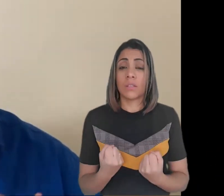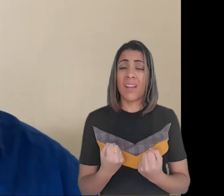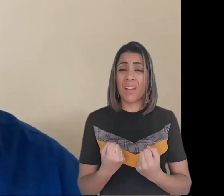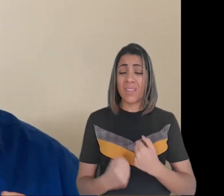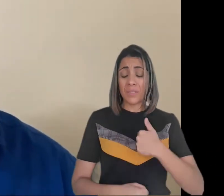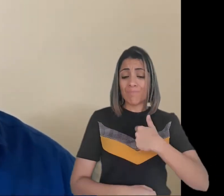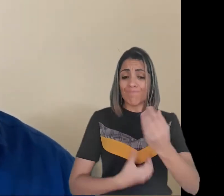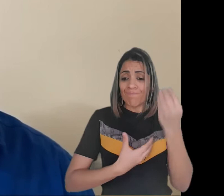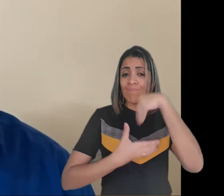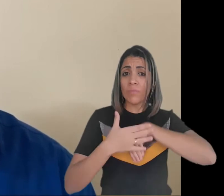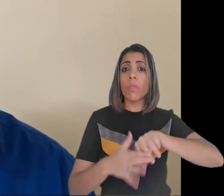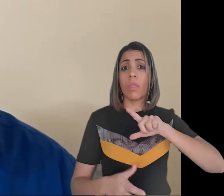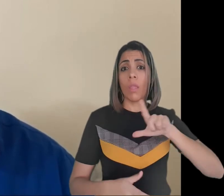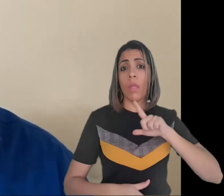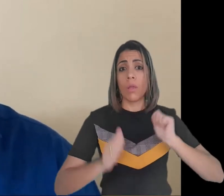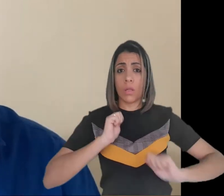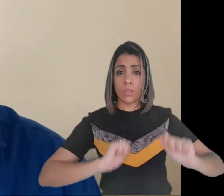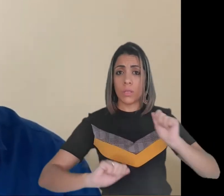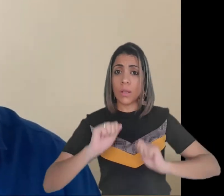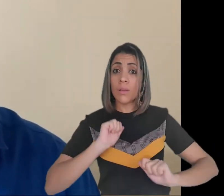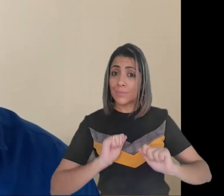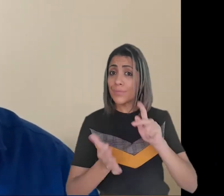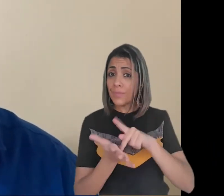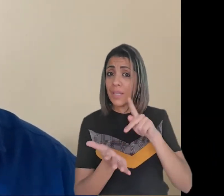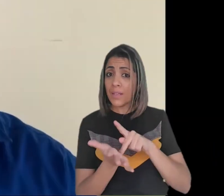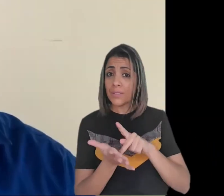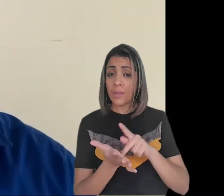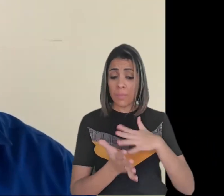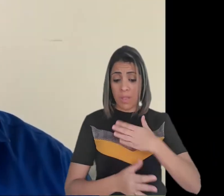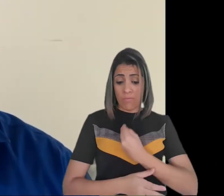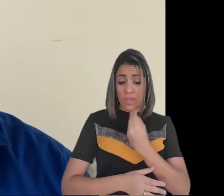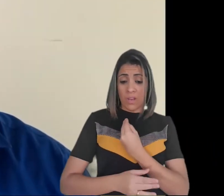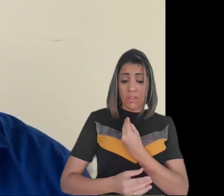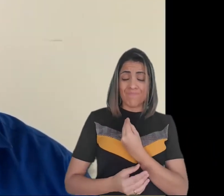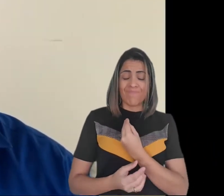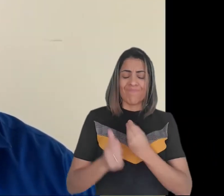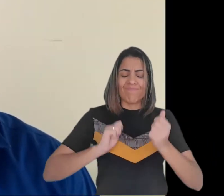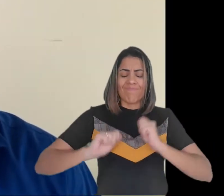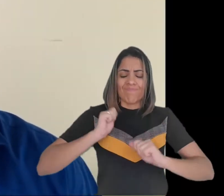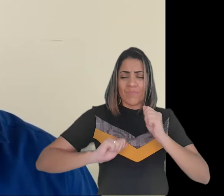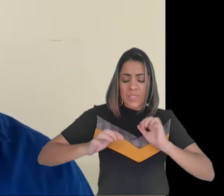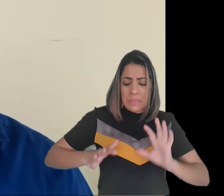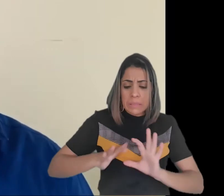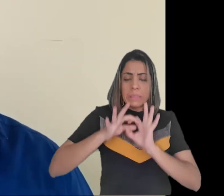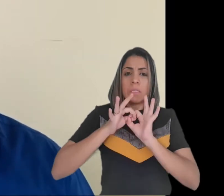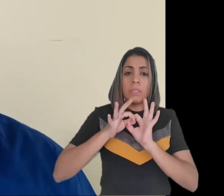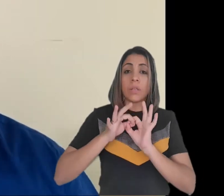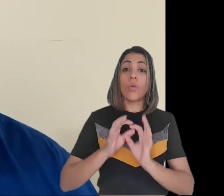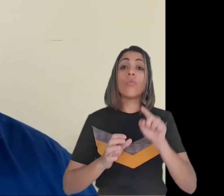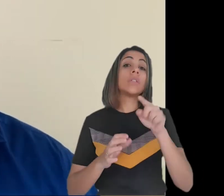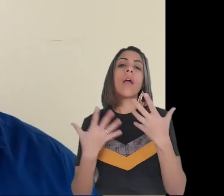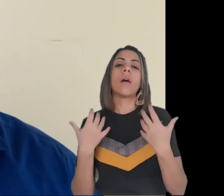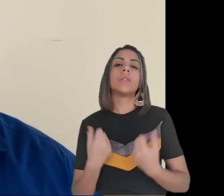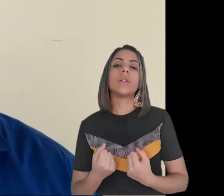parte integrante de nós mesmos, que é exatamente o que ela é. Quando eu digo aceitar a ansiedade, não digo aceitar